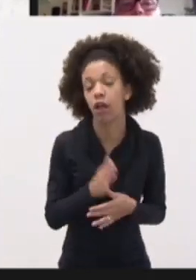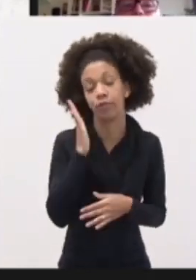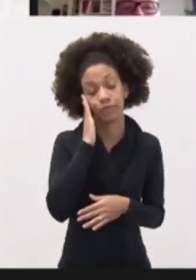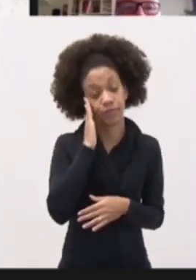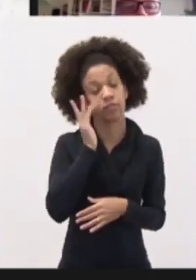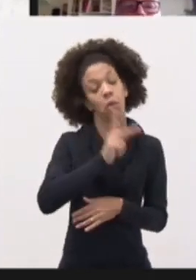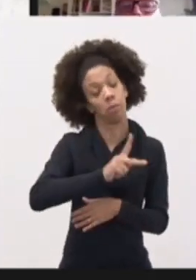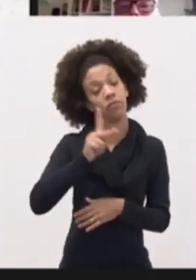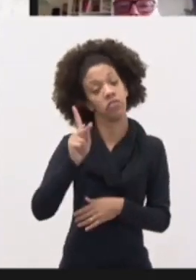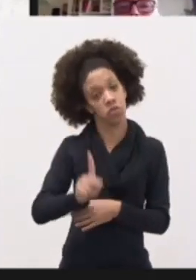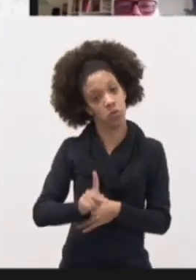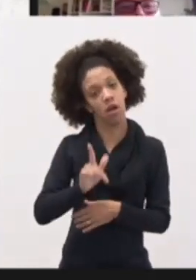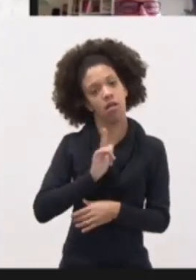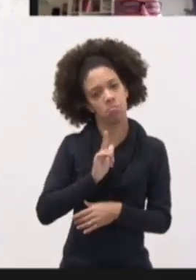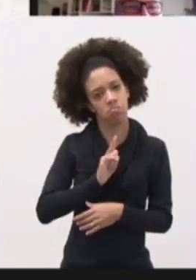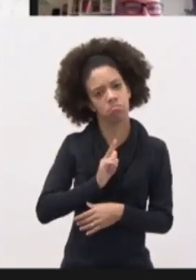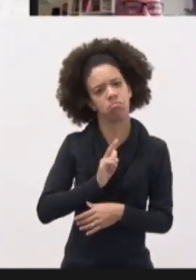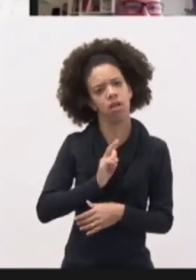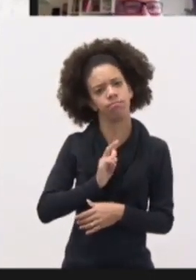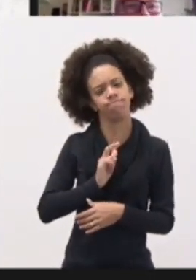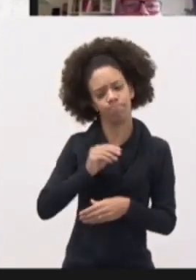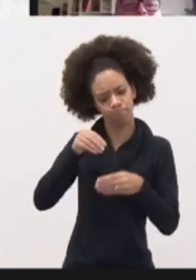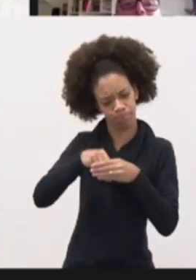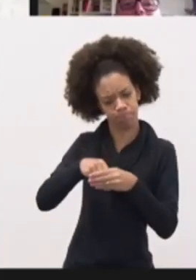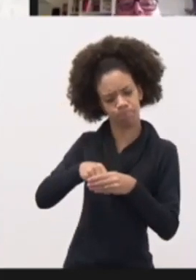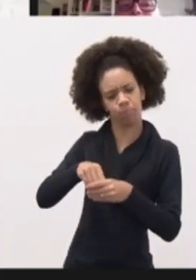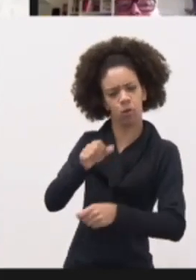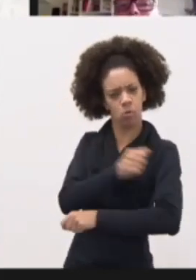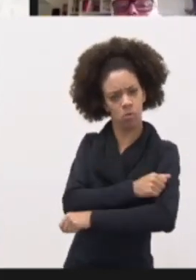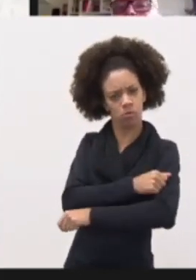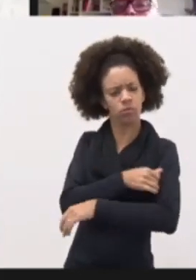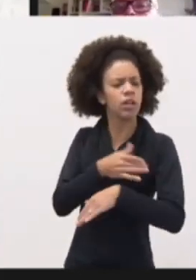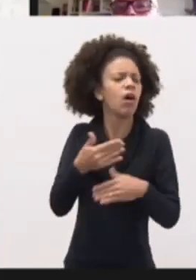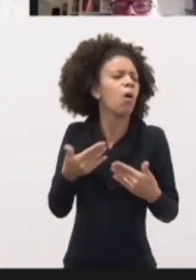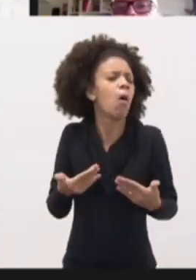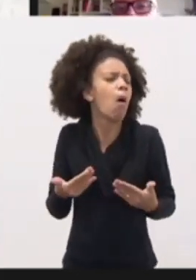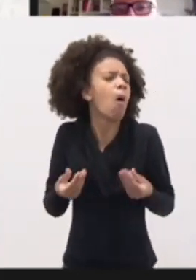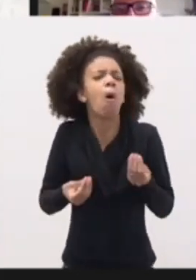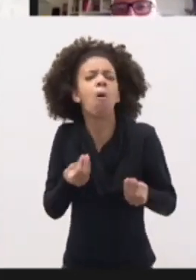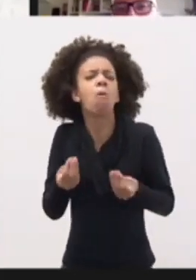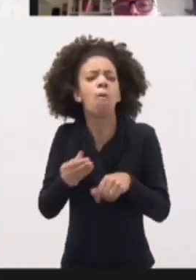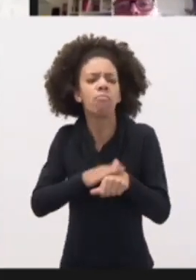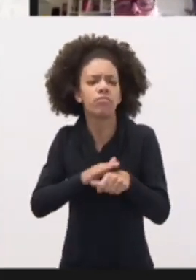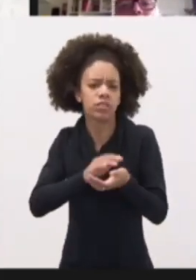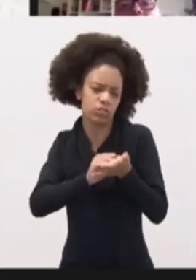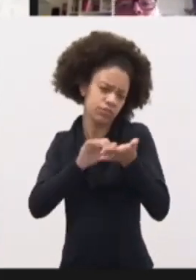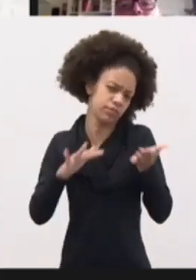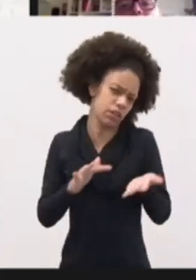professor tem o seu aluno muito forte lá dentro. Então, como é que foi a realização da tarefa?